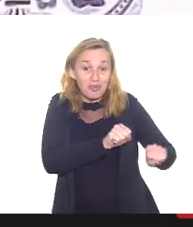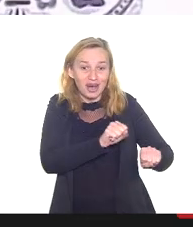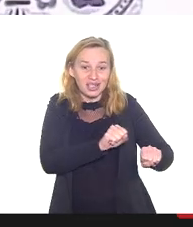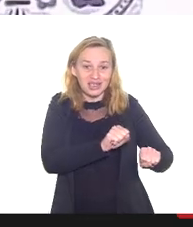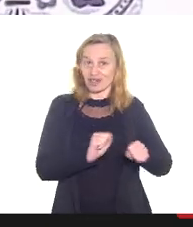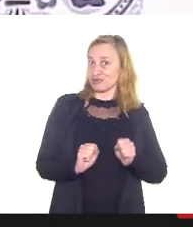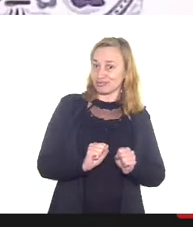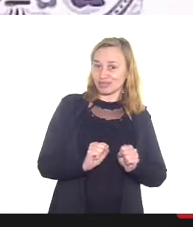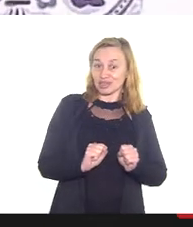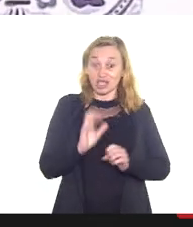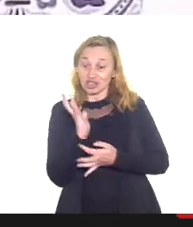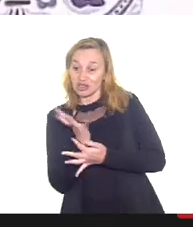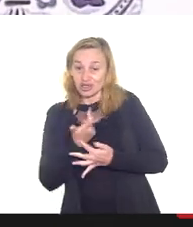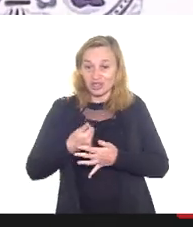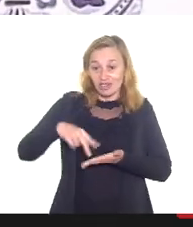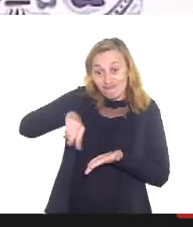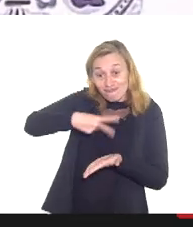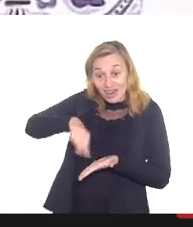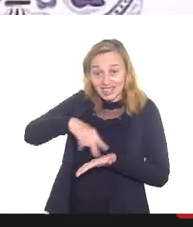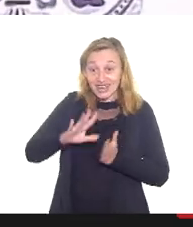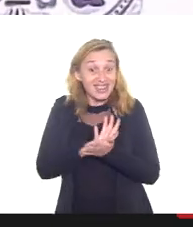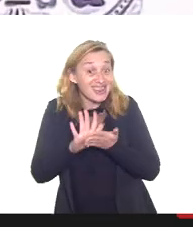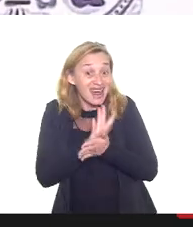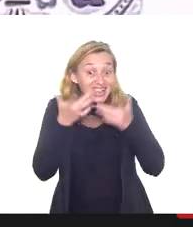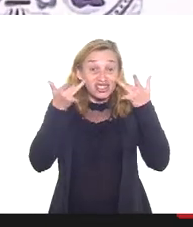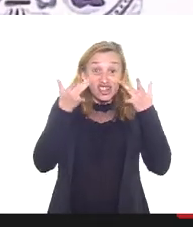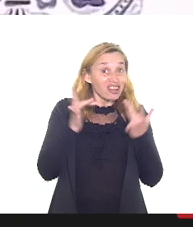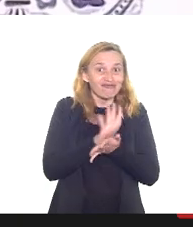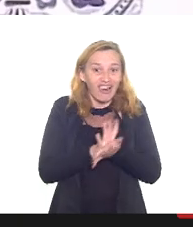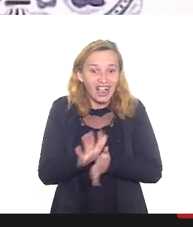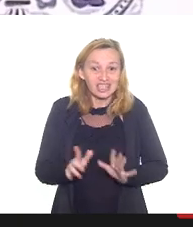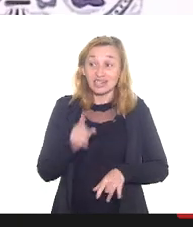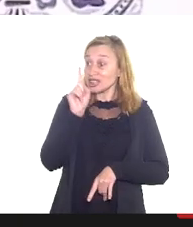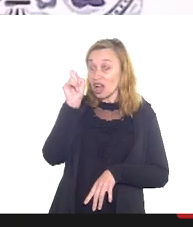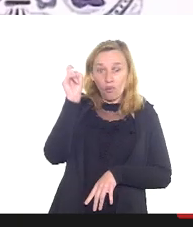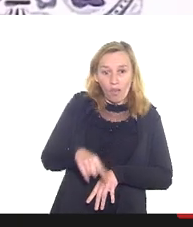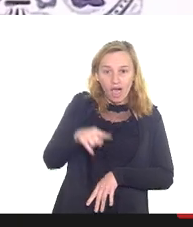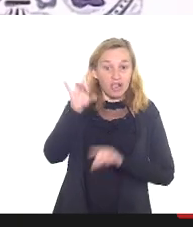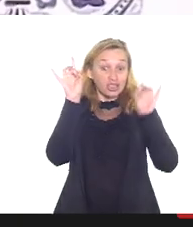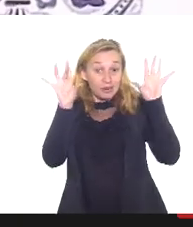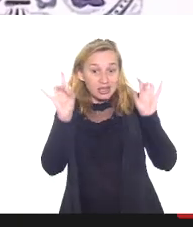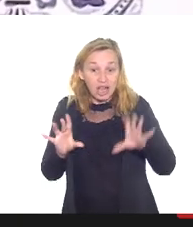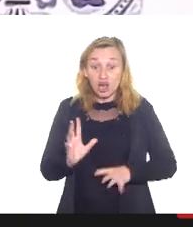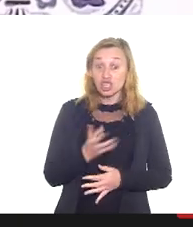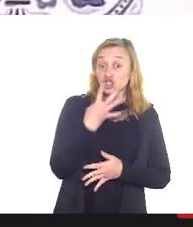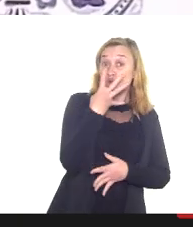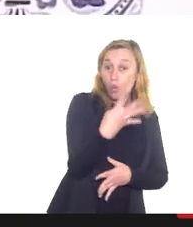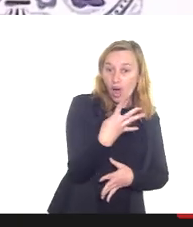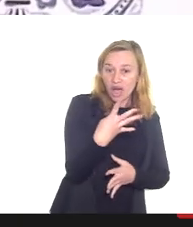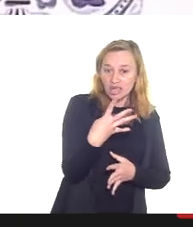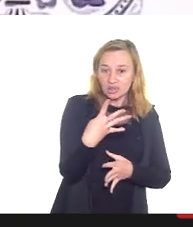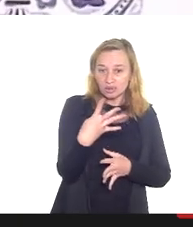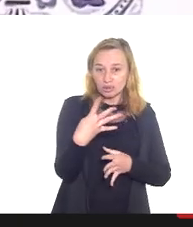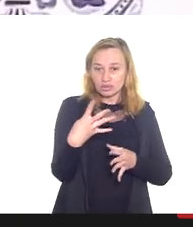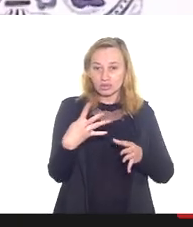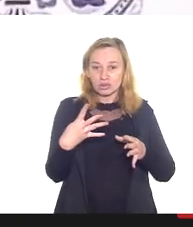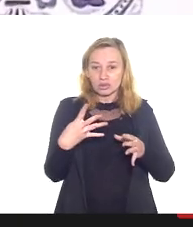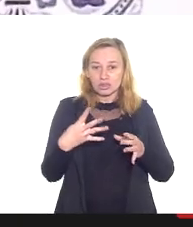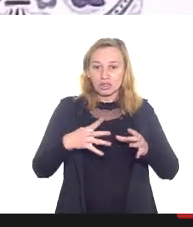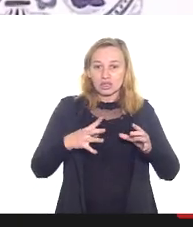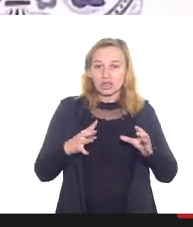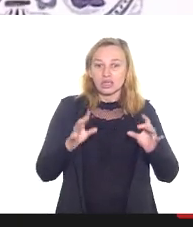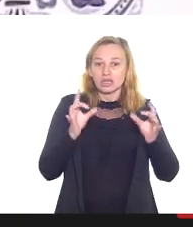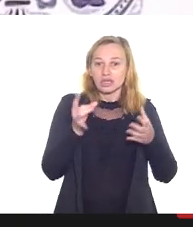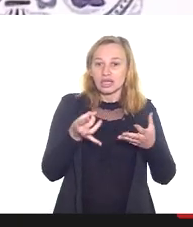música, teatro, dança e artes visuais. Ou seja, ela não é especialista nos quatro campos da arte.